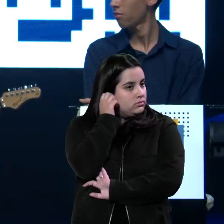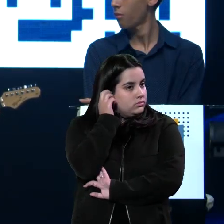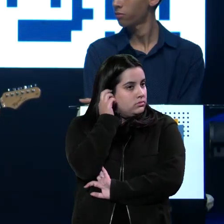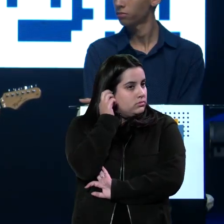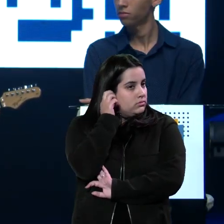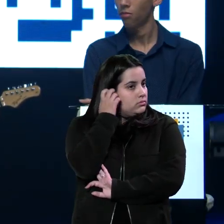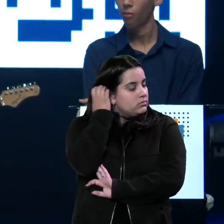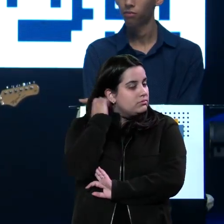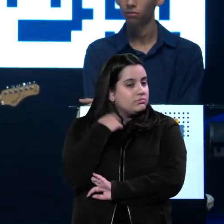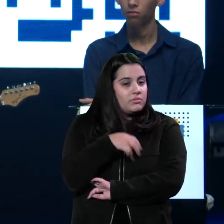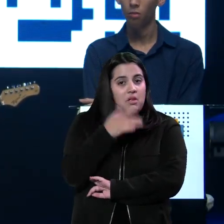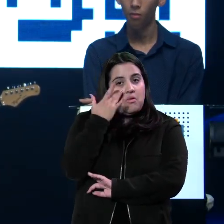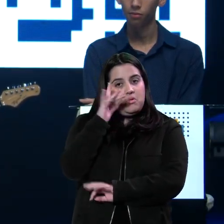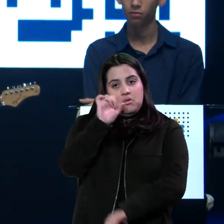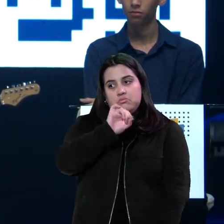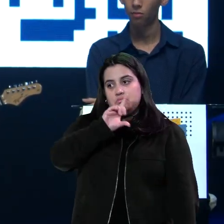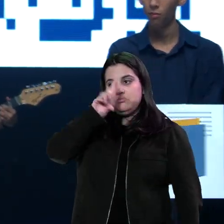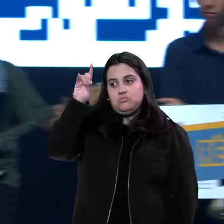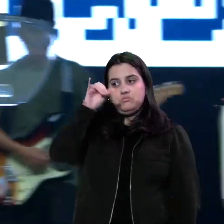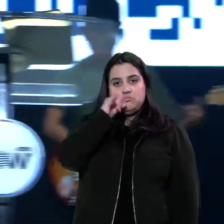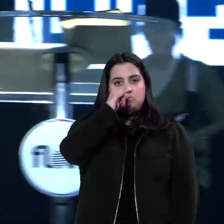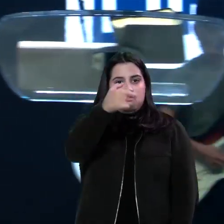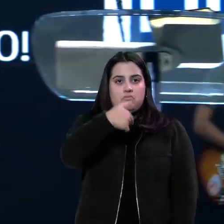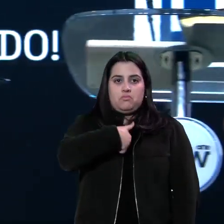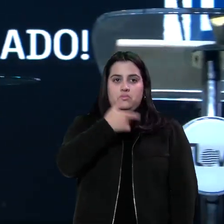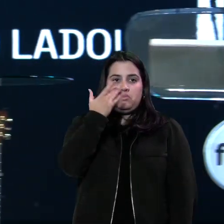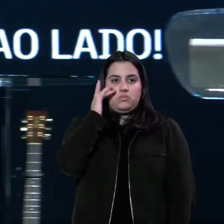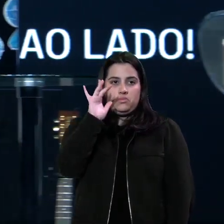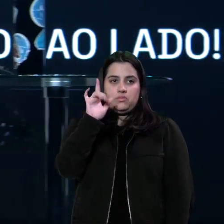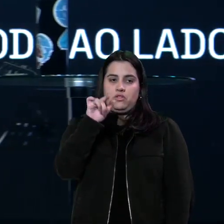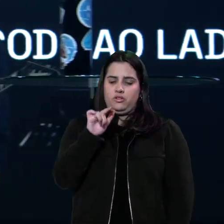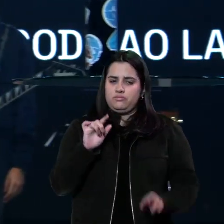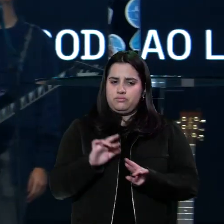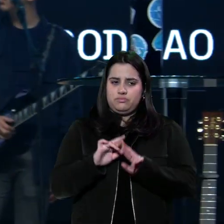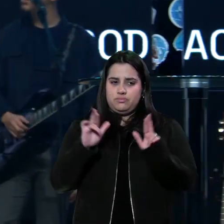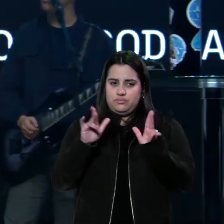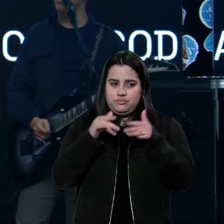Eu não sei o que Deus falou para você hoje. Essa palavra foi bem diferente.